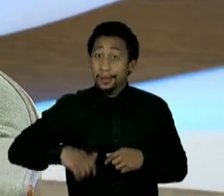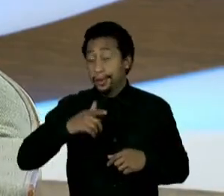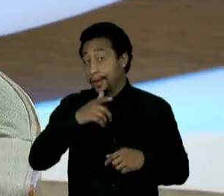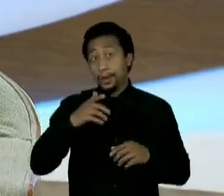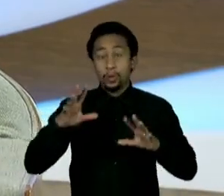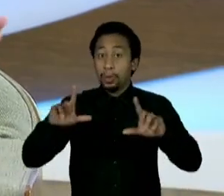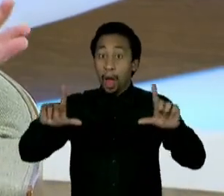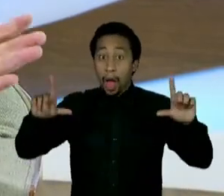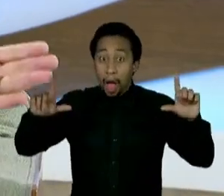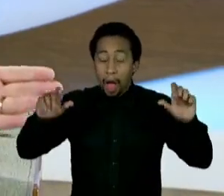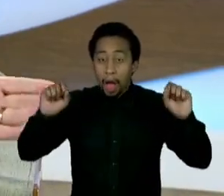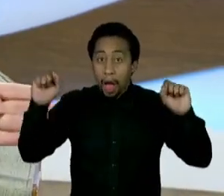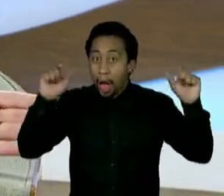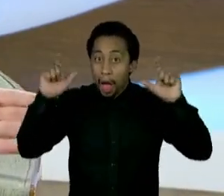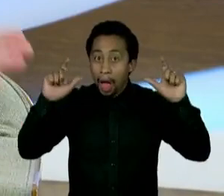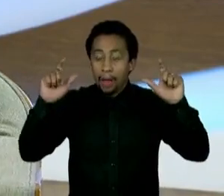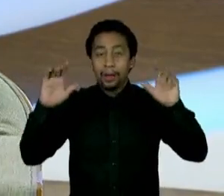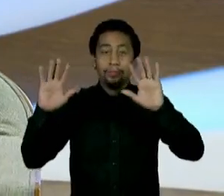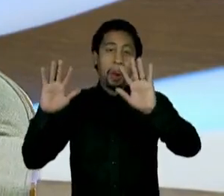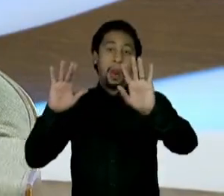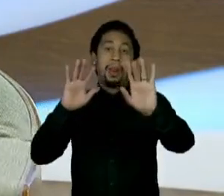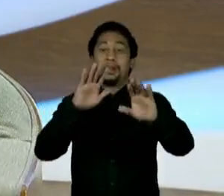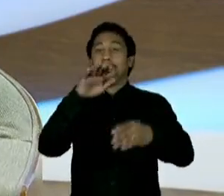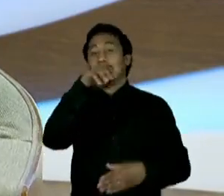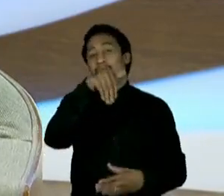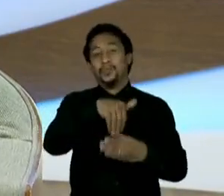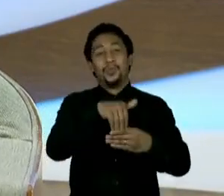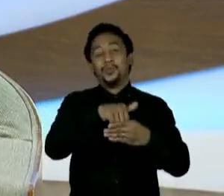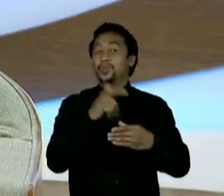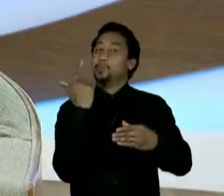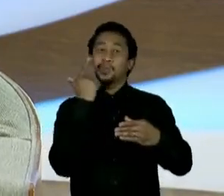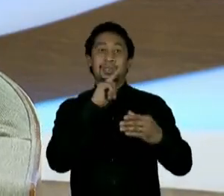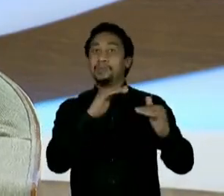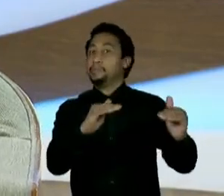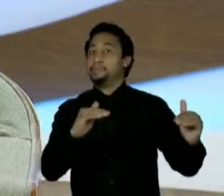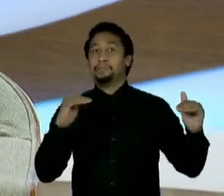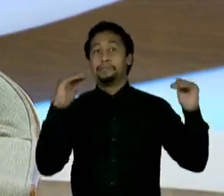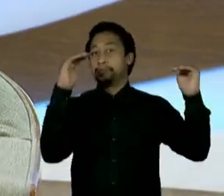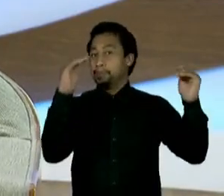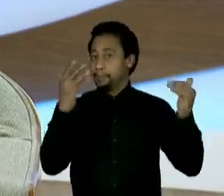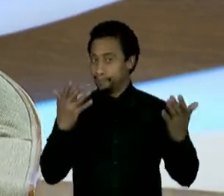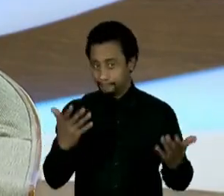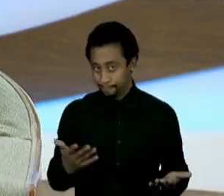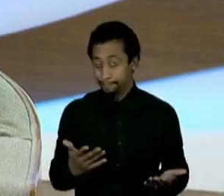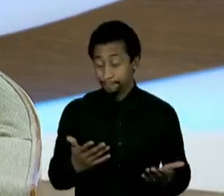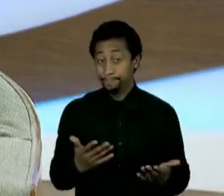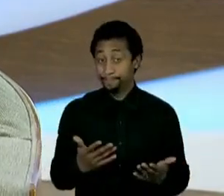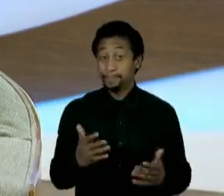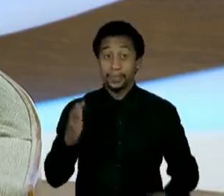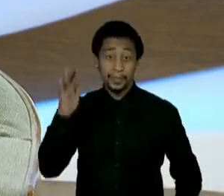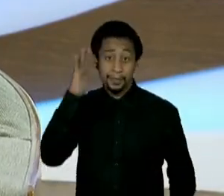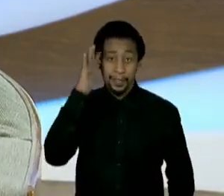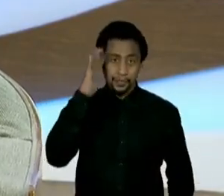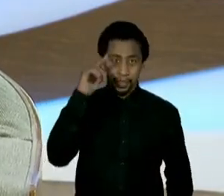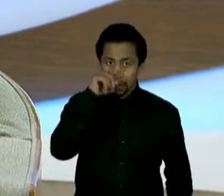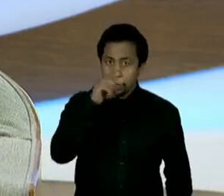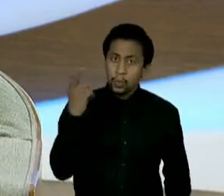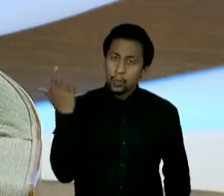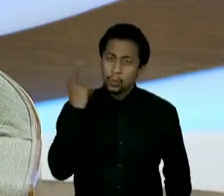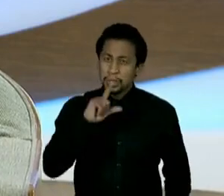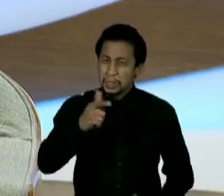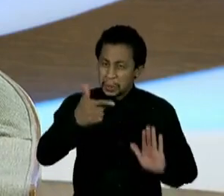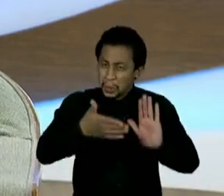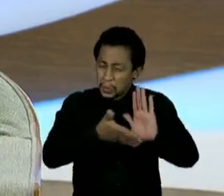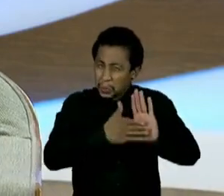comuns em eleição e naturalmente aquilo levou ele é um outro patamar eleitoral e tinha uma se alguém dissesse que iria para o segundo turno